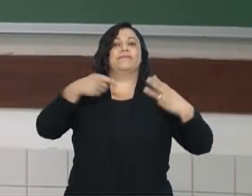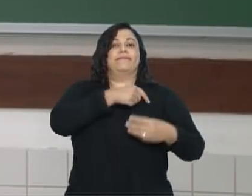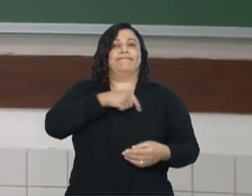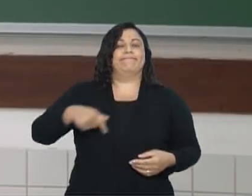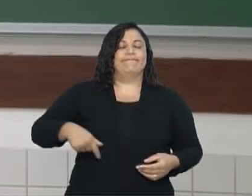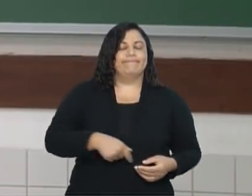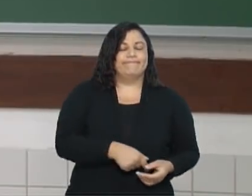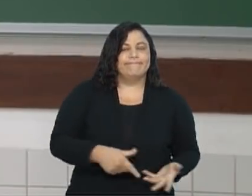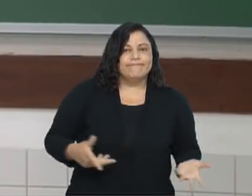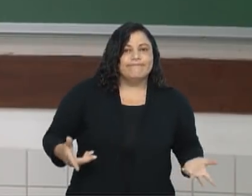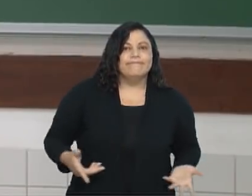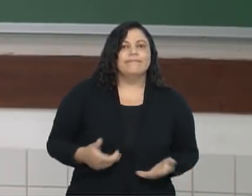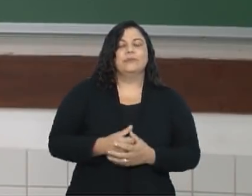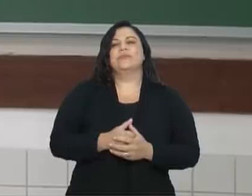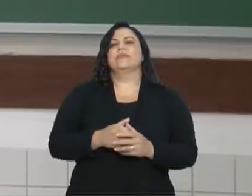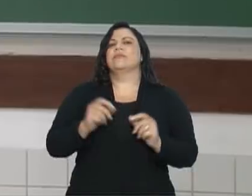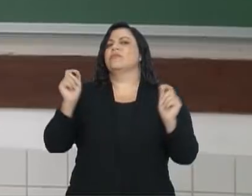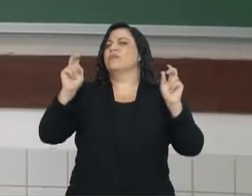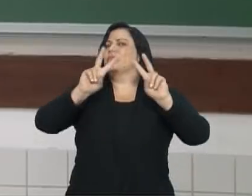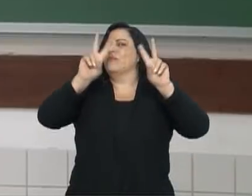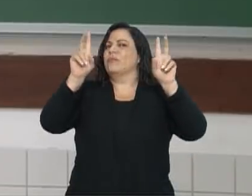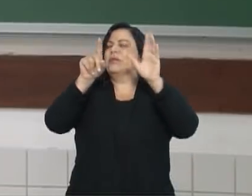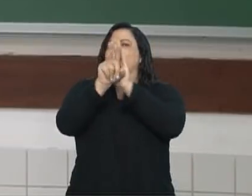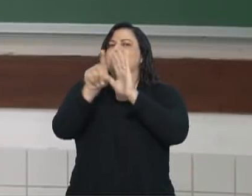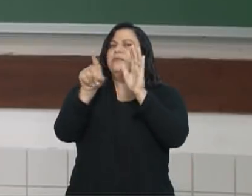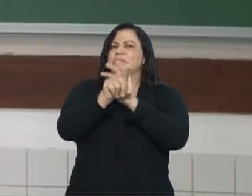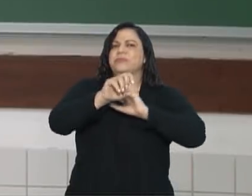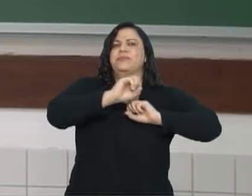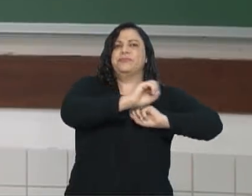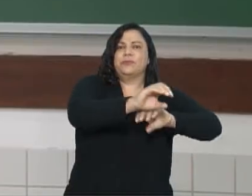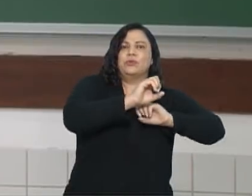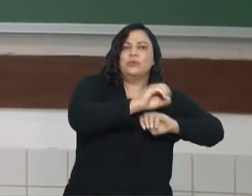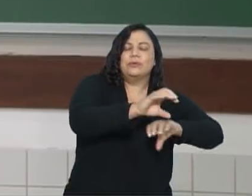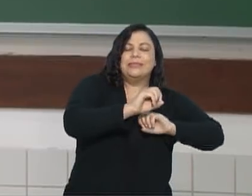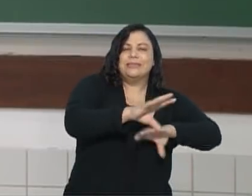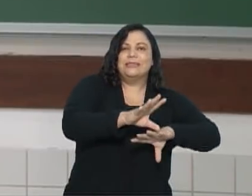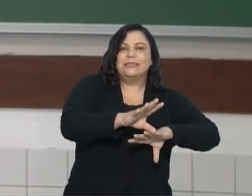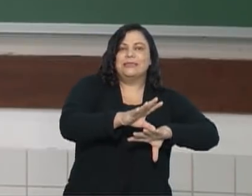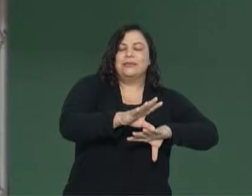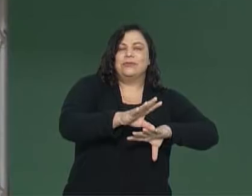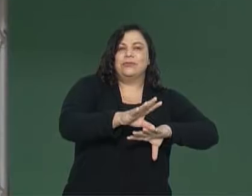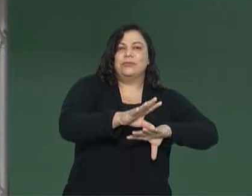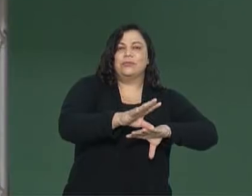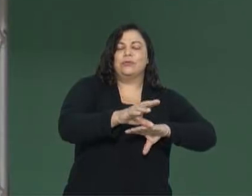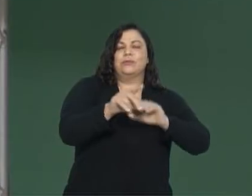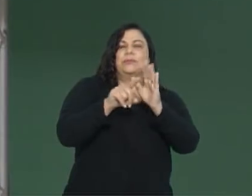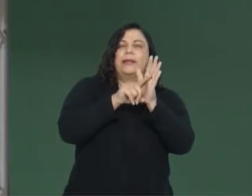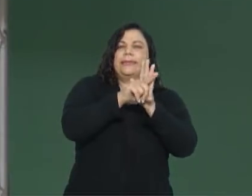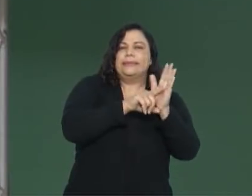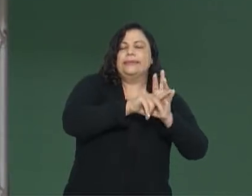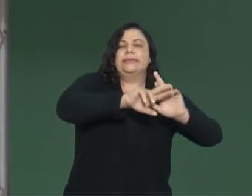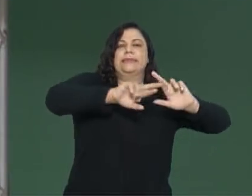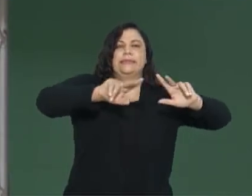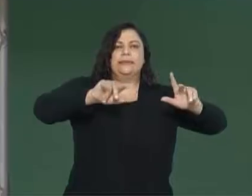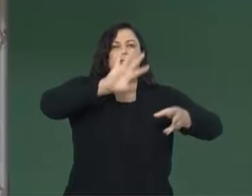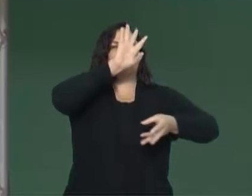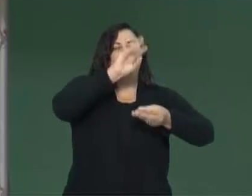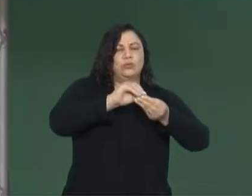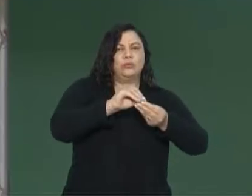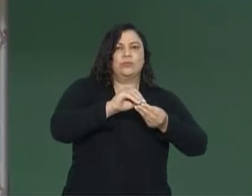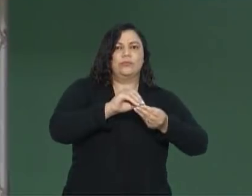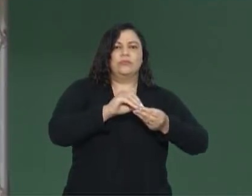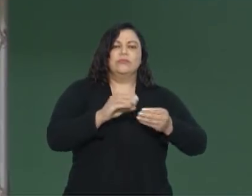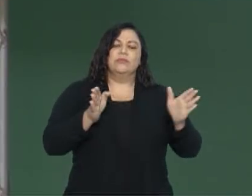Agressividade. O quiz anterior falava do ensino, da educação, que resultou num período pequeno